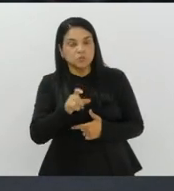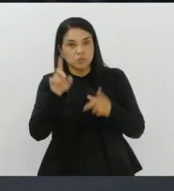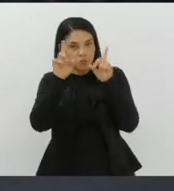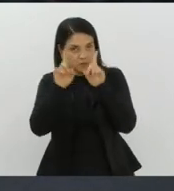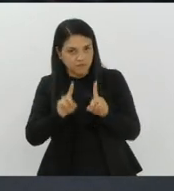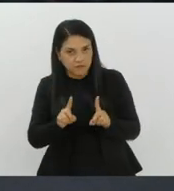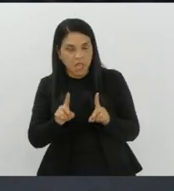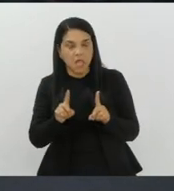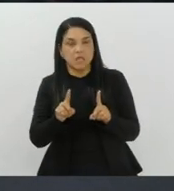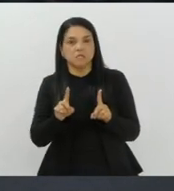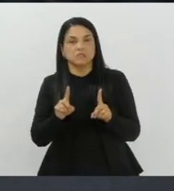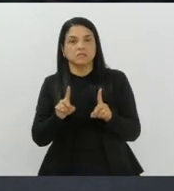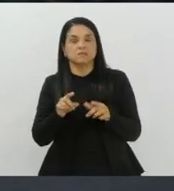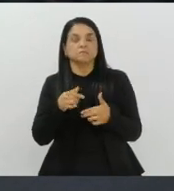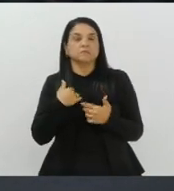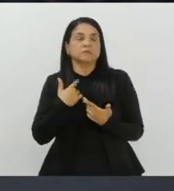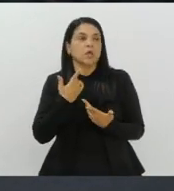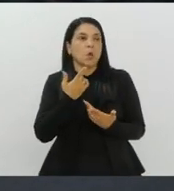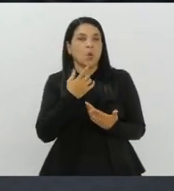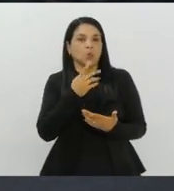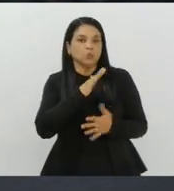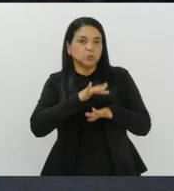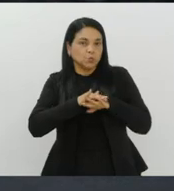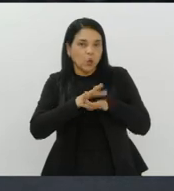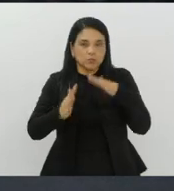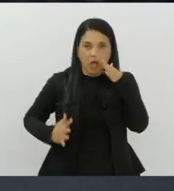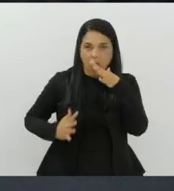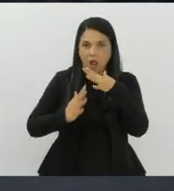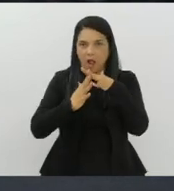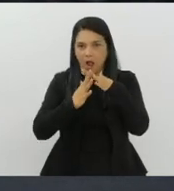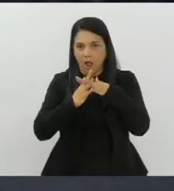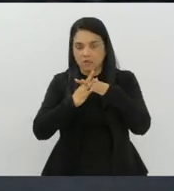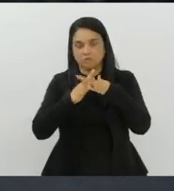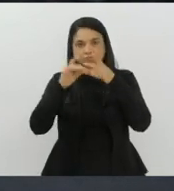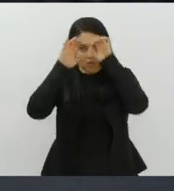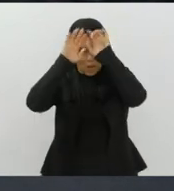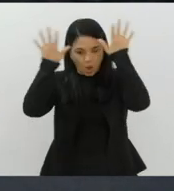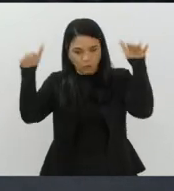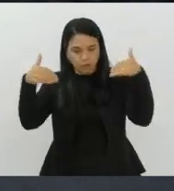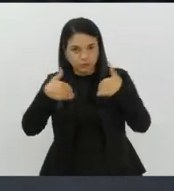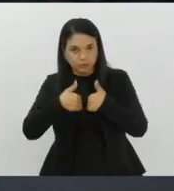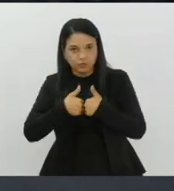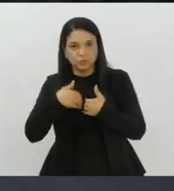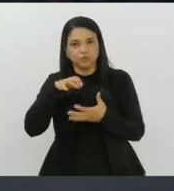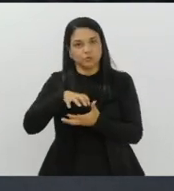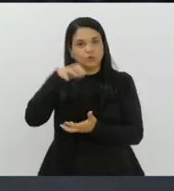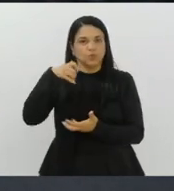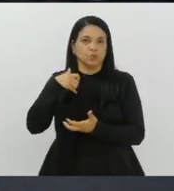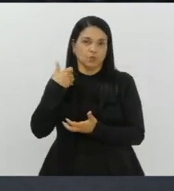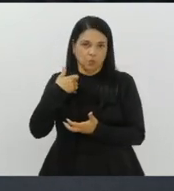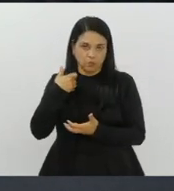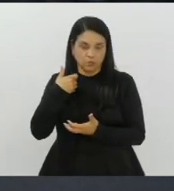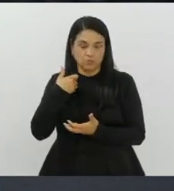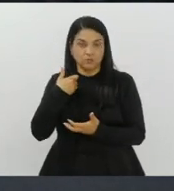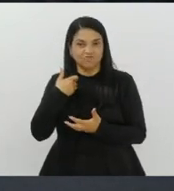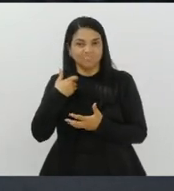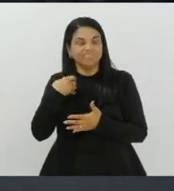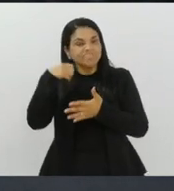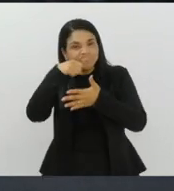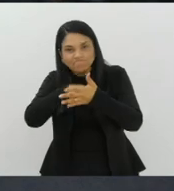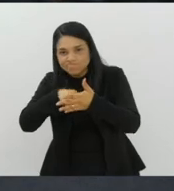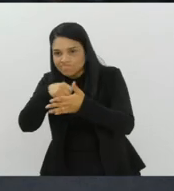deficiência, pessoas com doenças raras, autistas, idosos. E todos estão na mesma